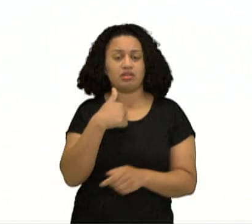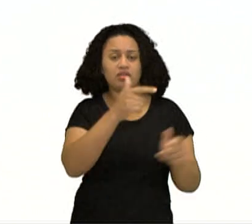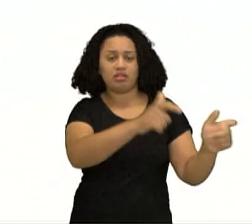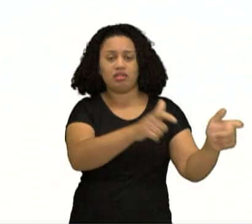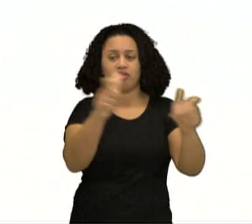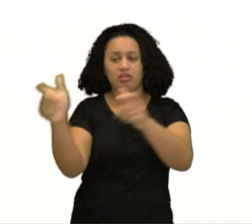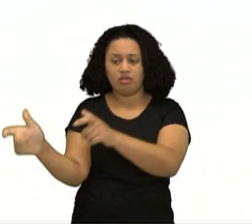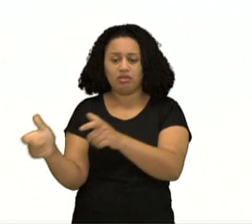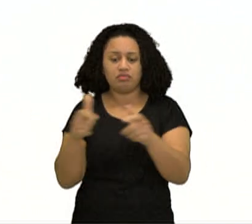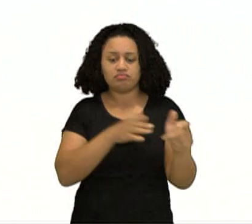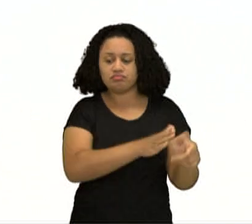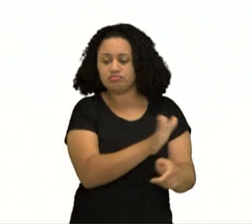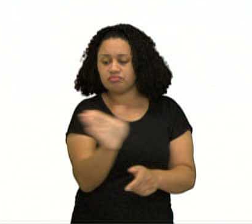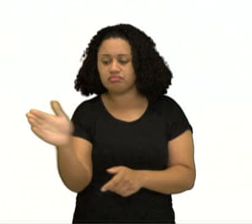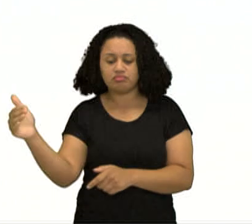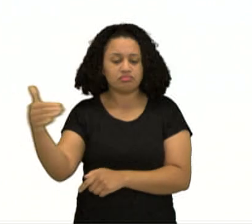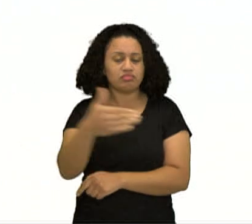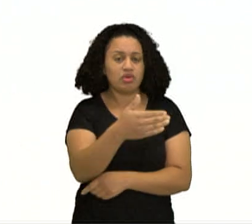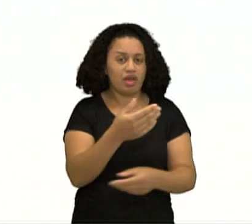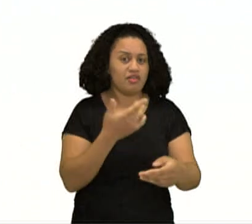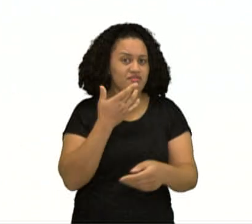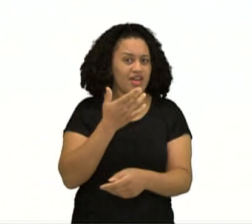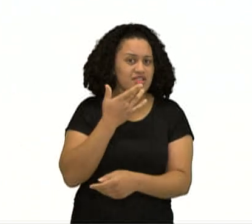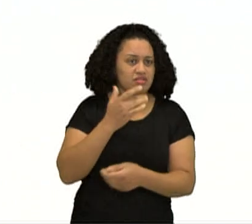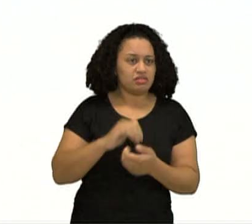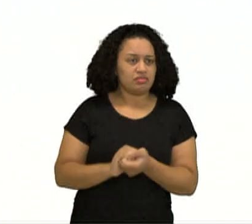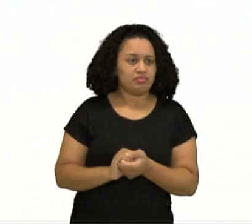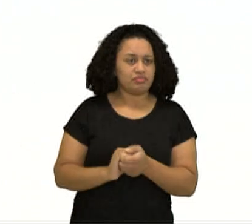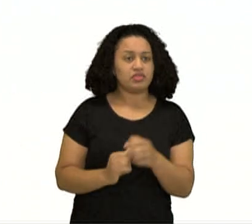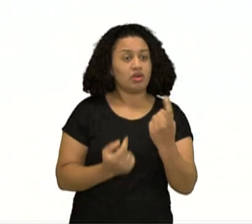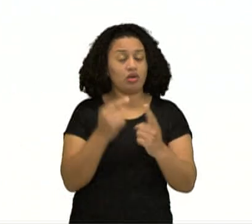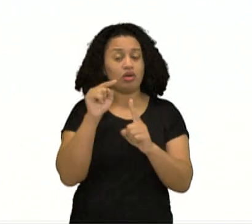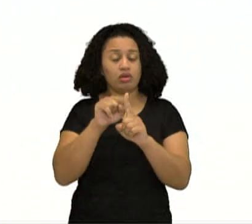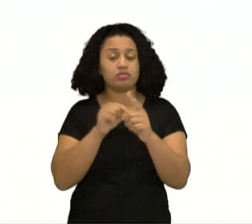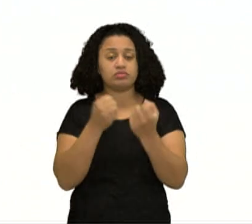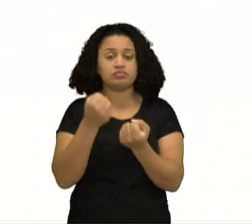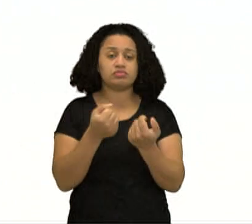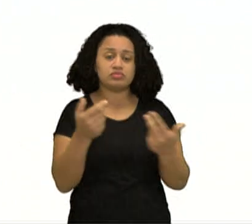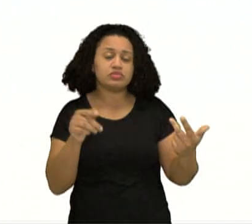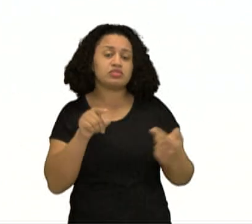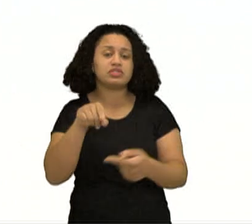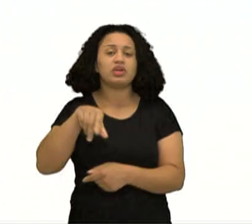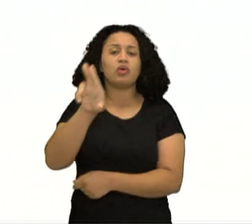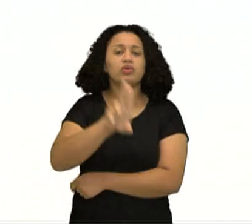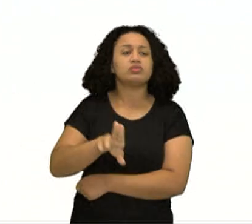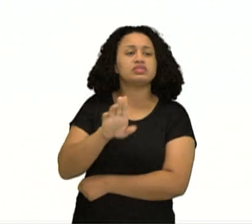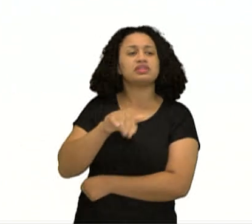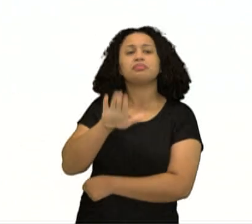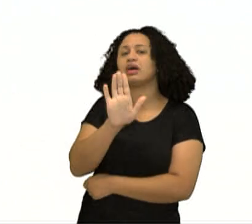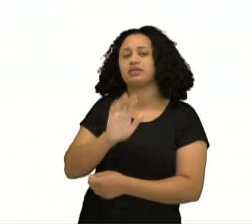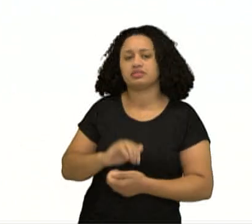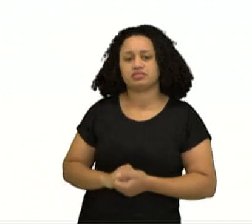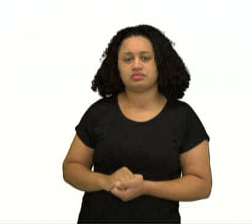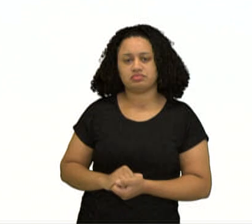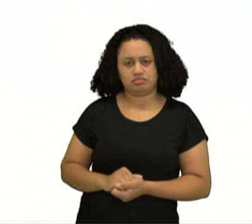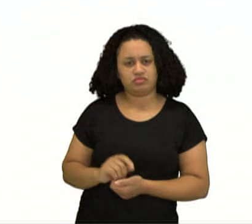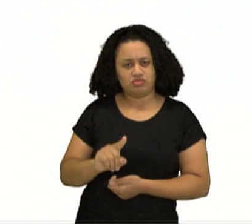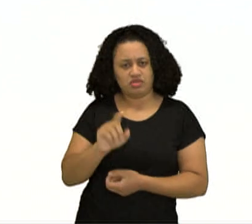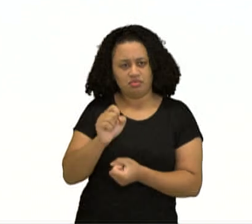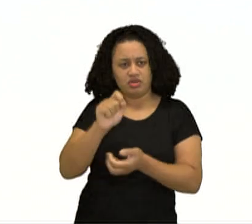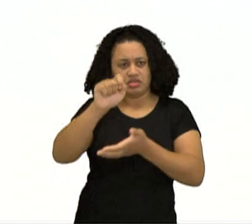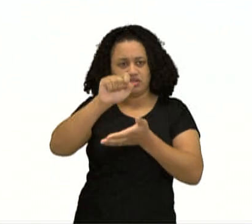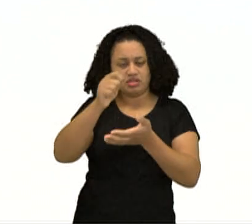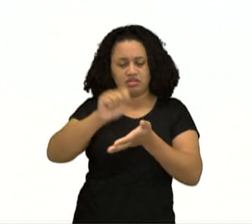de um lugar para o outro? Qual tipo de transporte você mais usa? Você pode escrever um